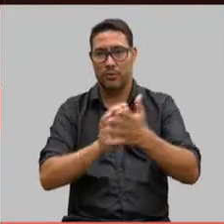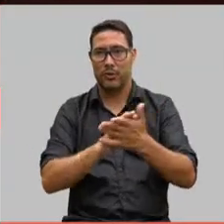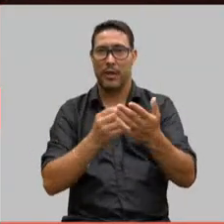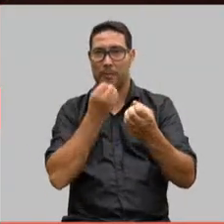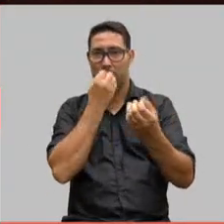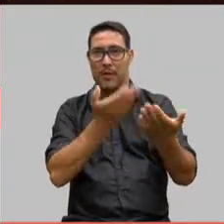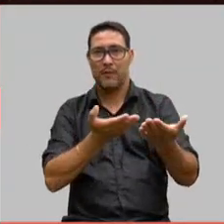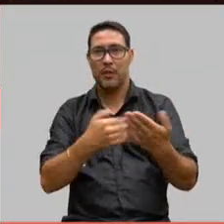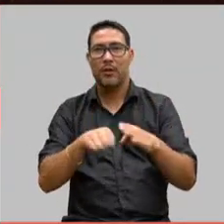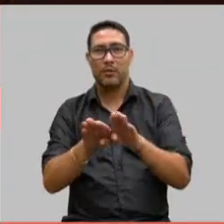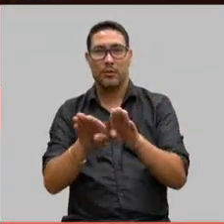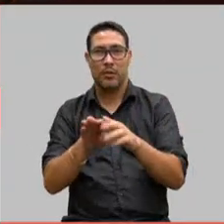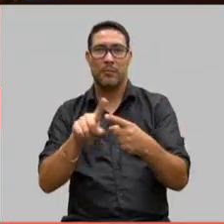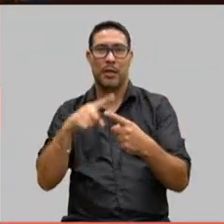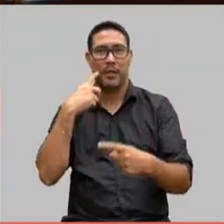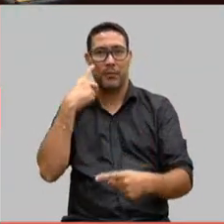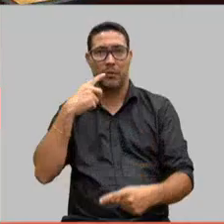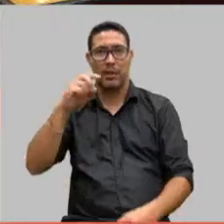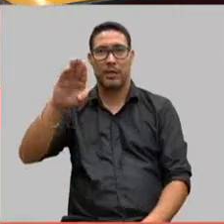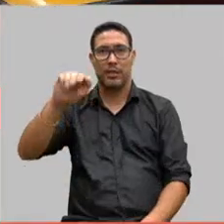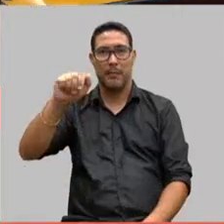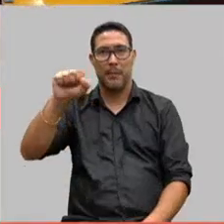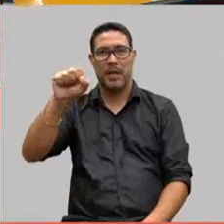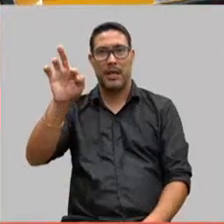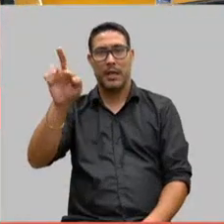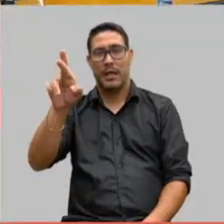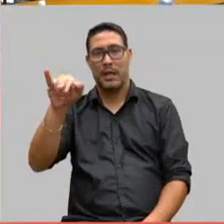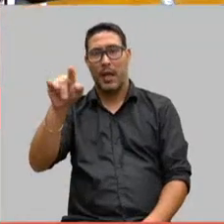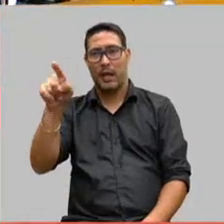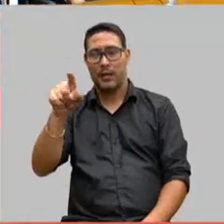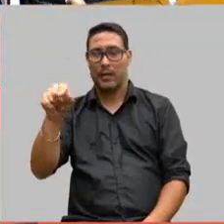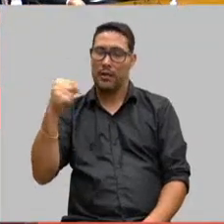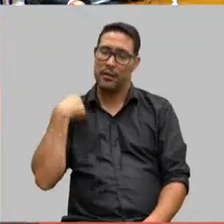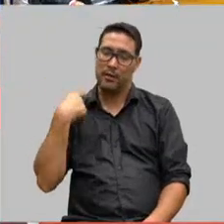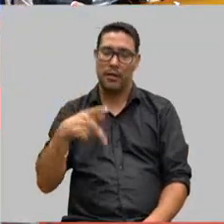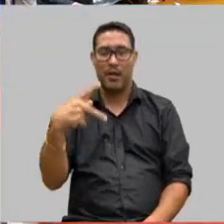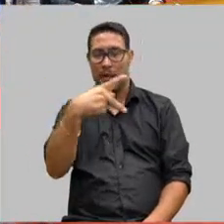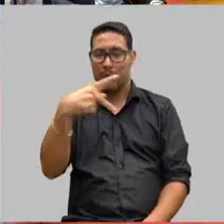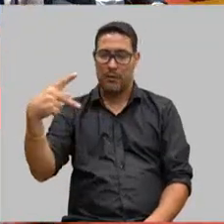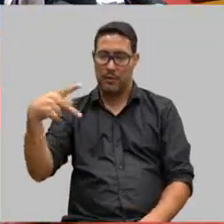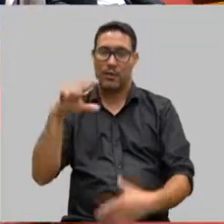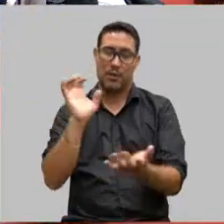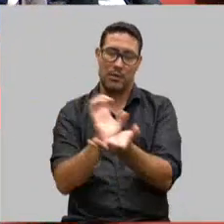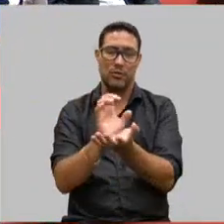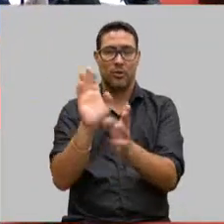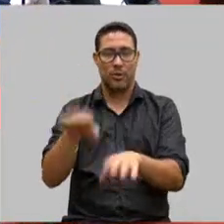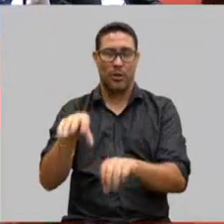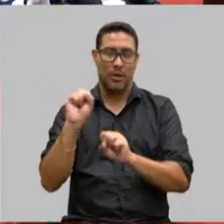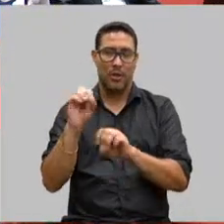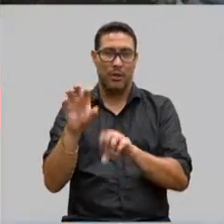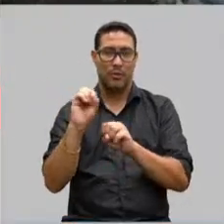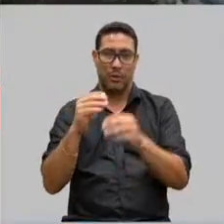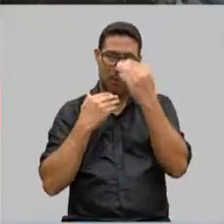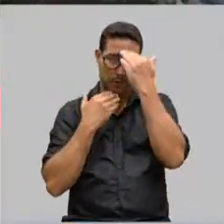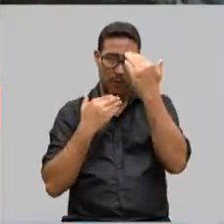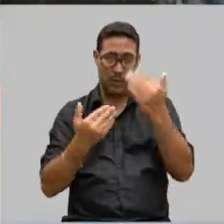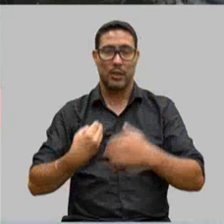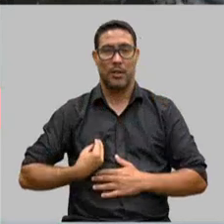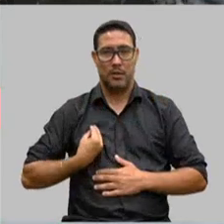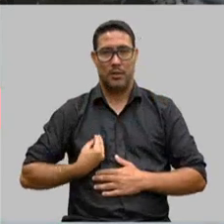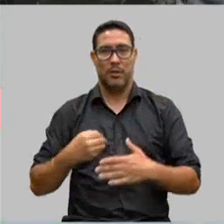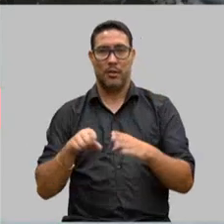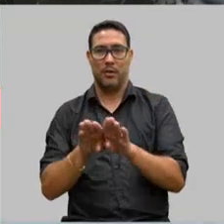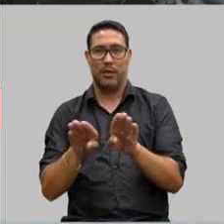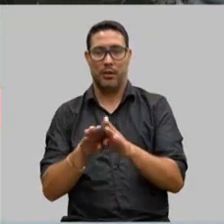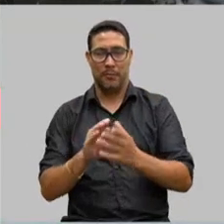Deputada Beatriz Cerqueira, presidenta da nossa Comissão de Educação aqui da Casa, obrigado pela presença também. Agradecer